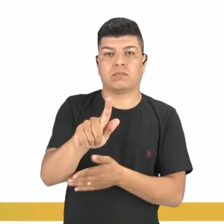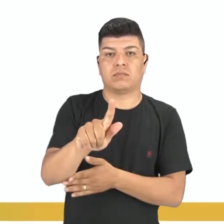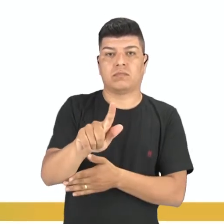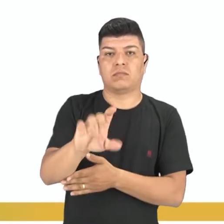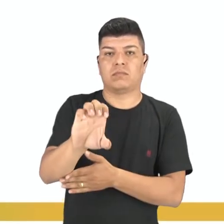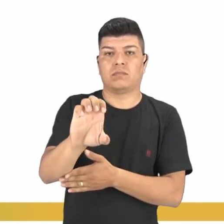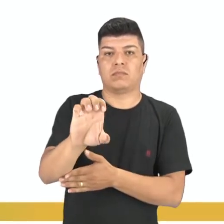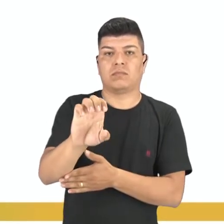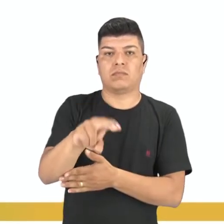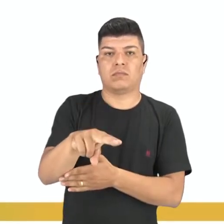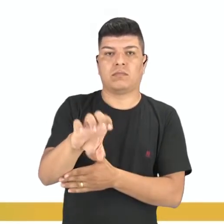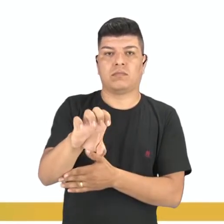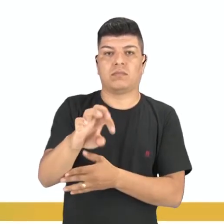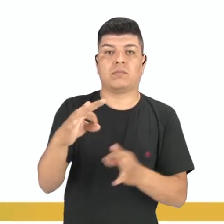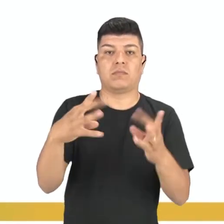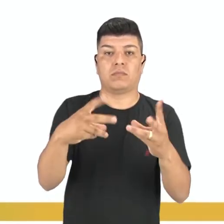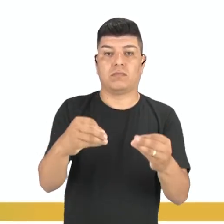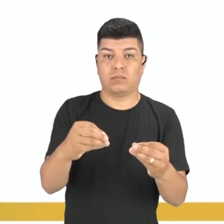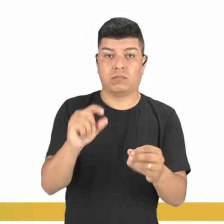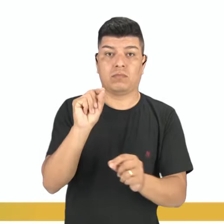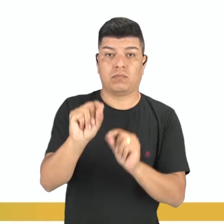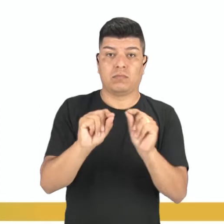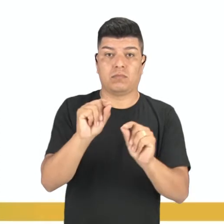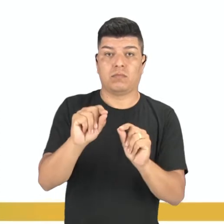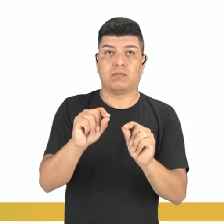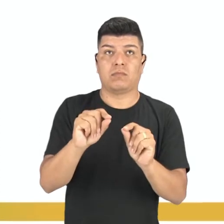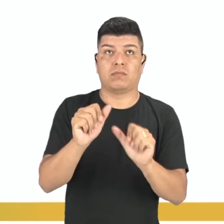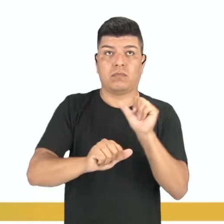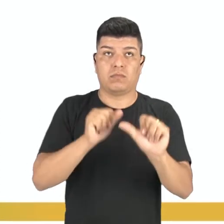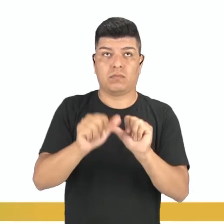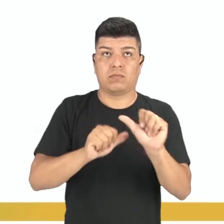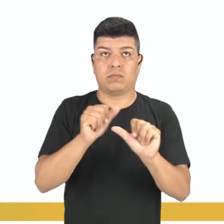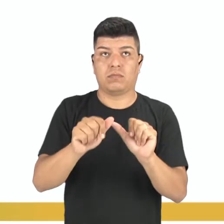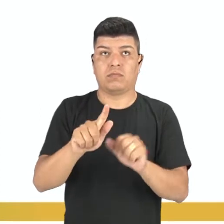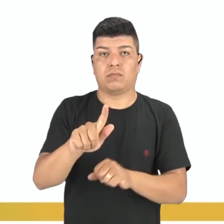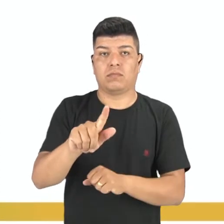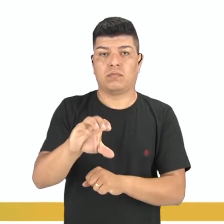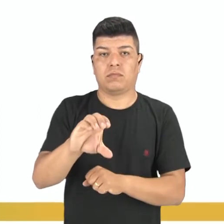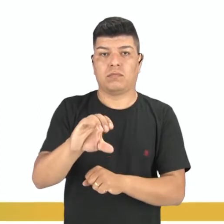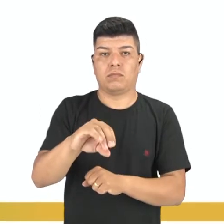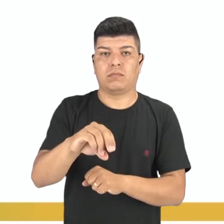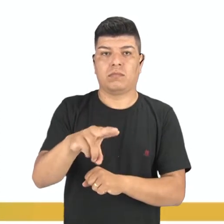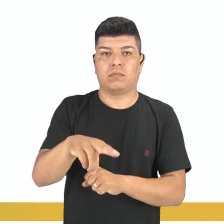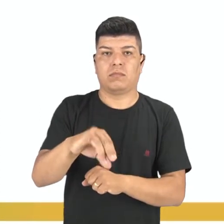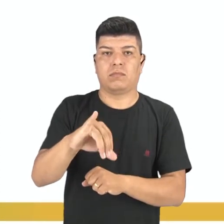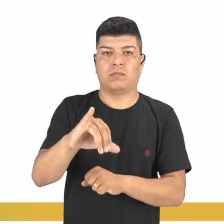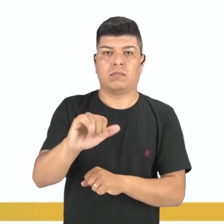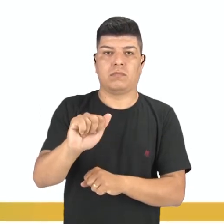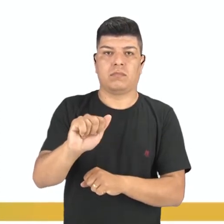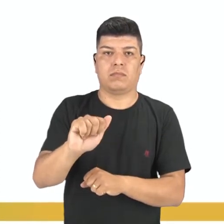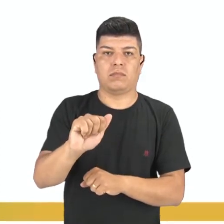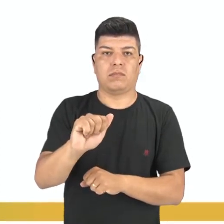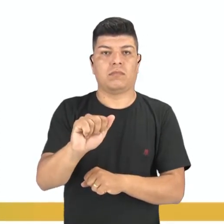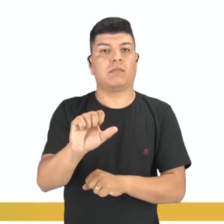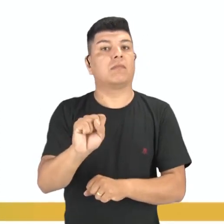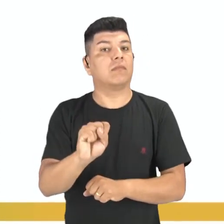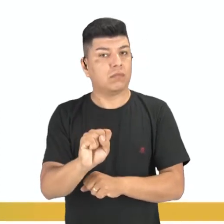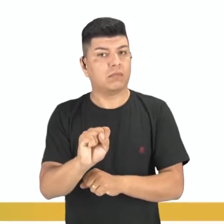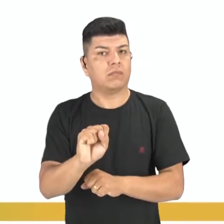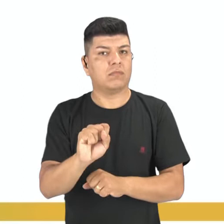e tudo isso causa interações gênicas Então as interações gênicas são o que